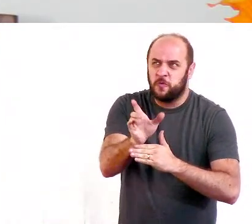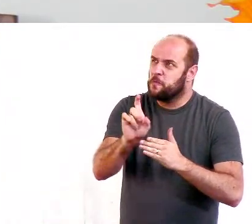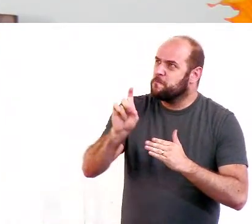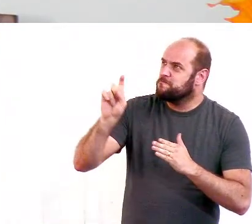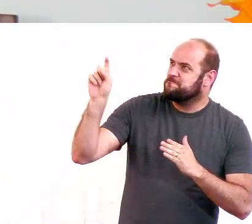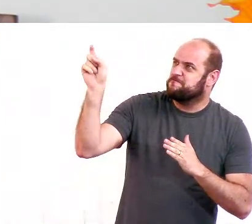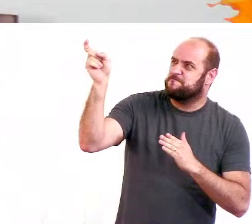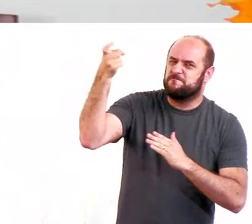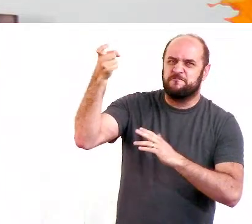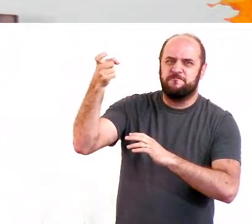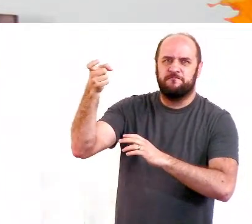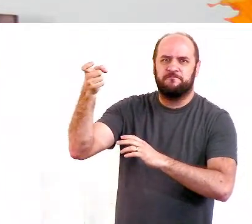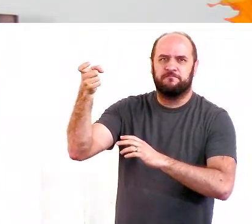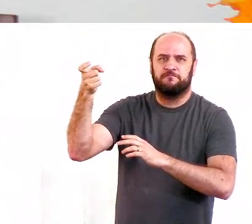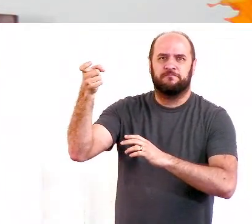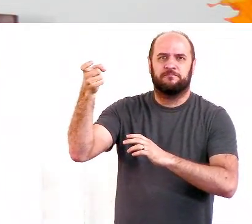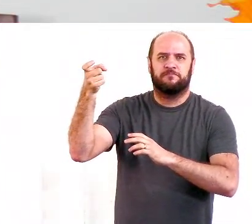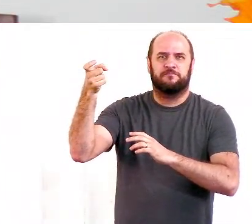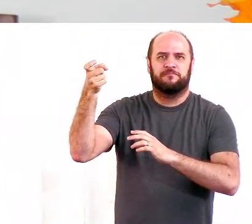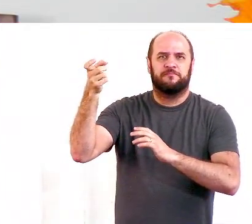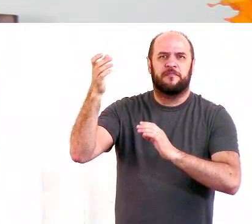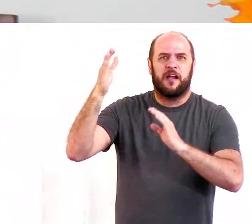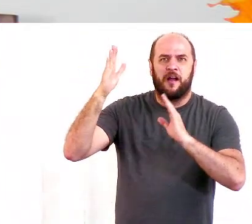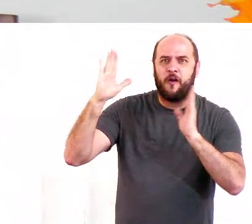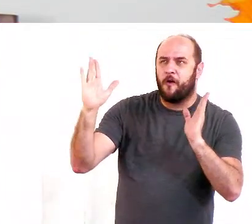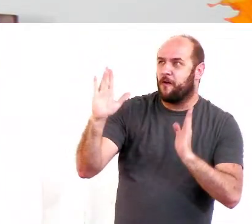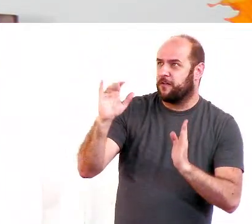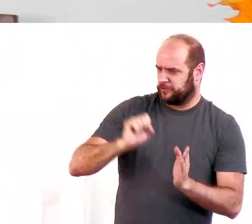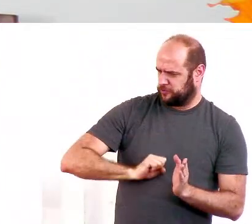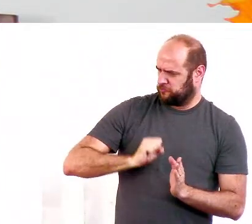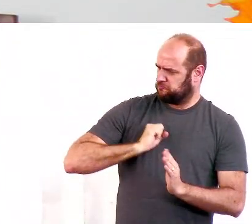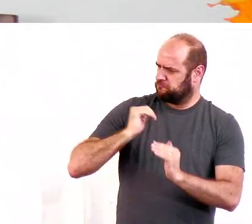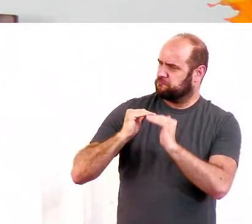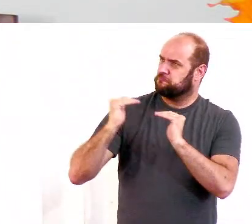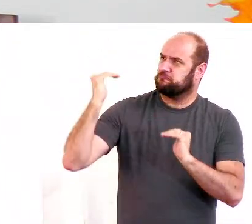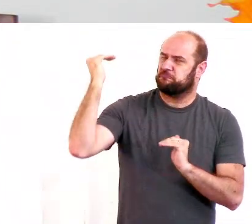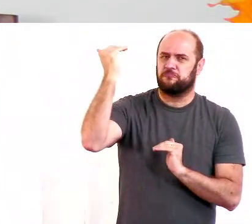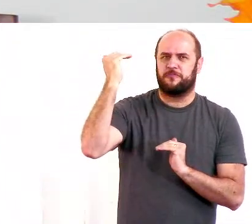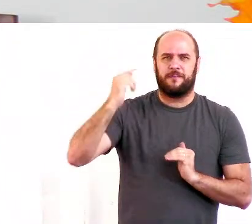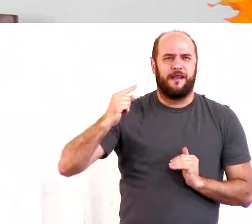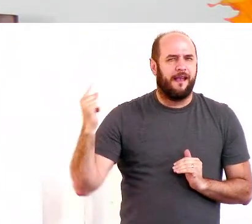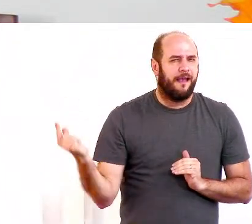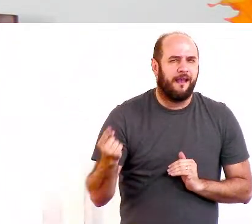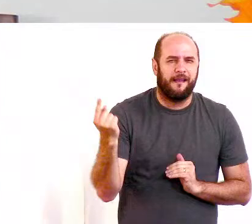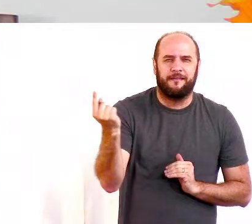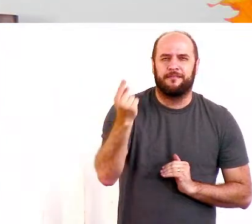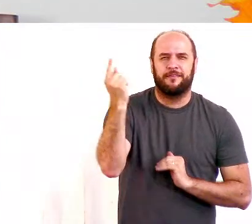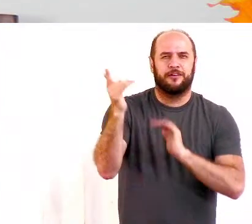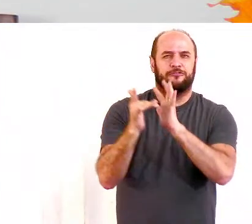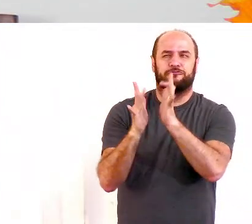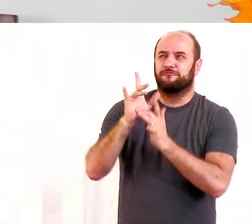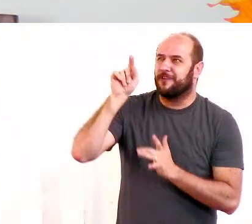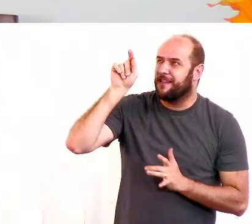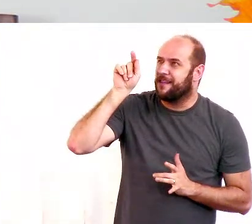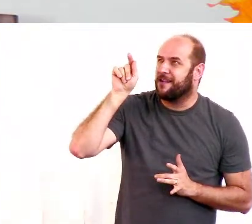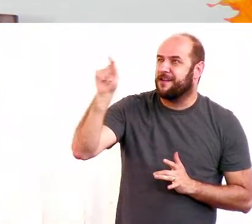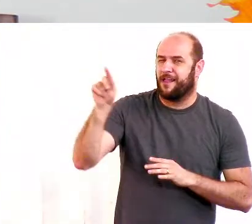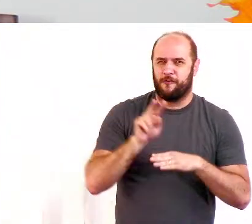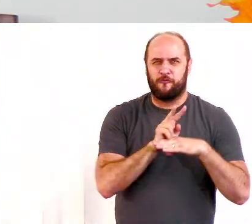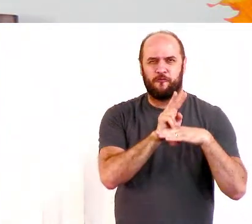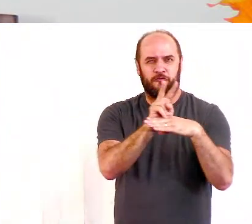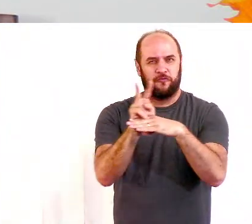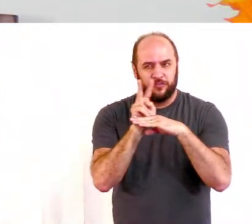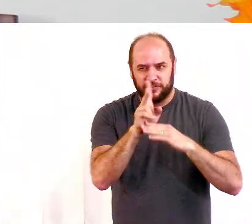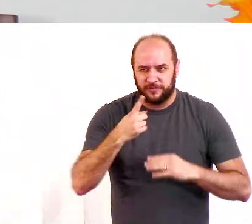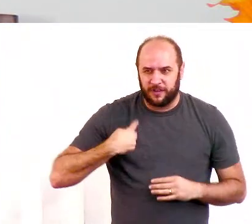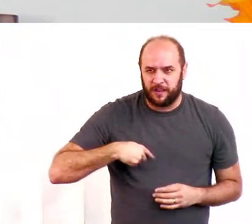cima, onde está o nosso sumo sacerdote eterno, garantindo, defendendo a